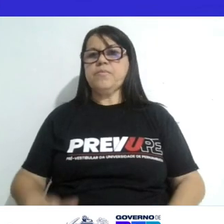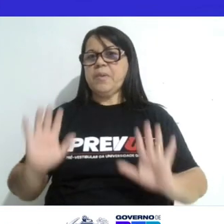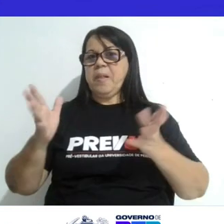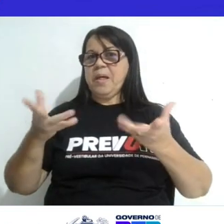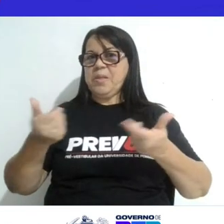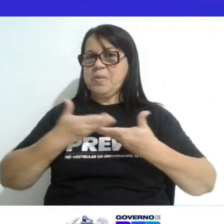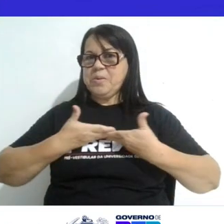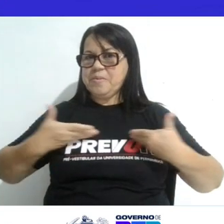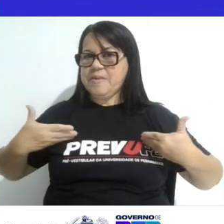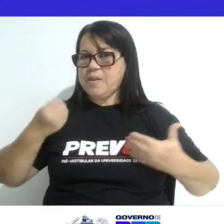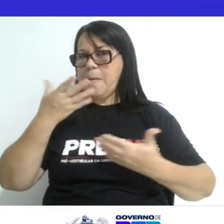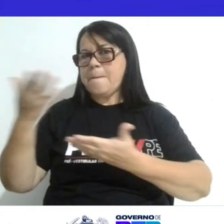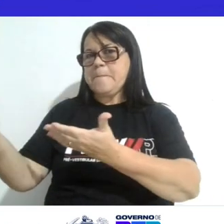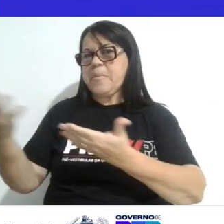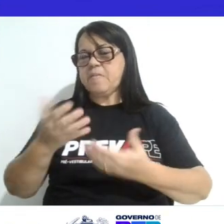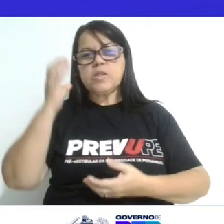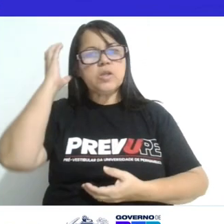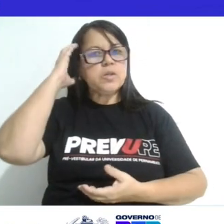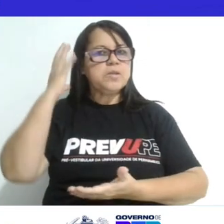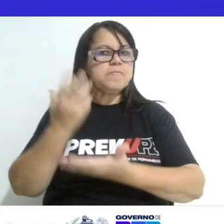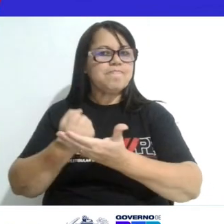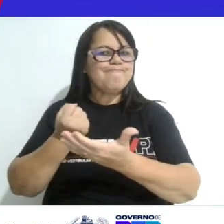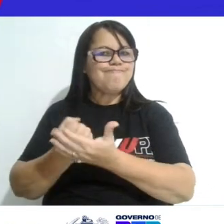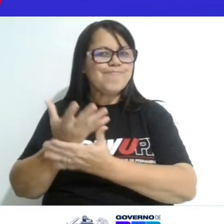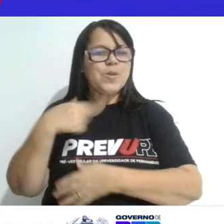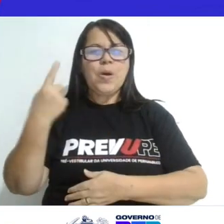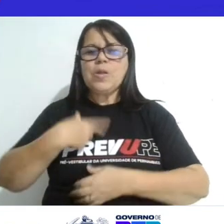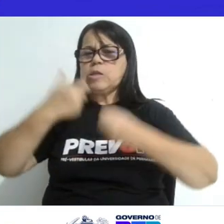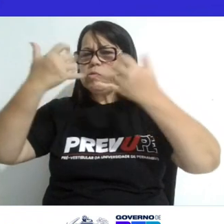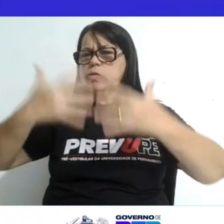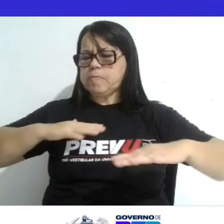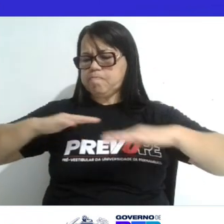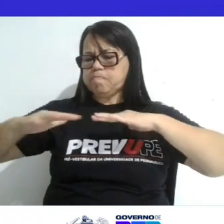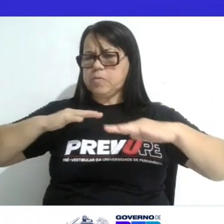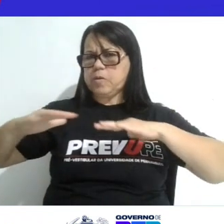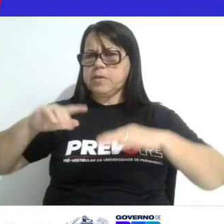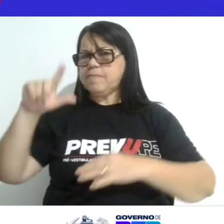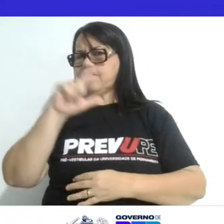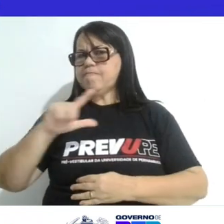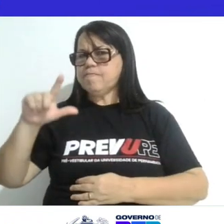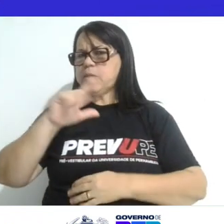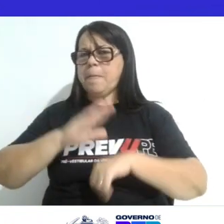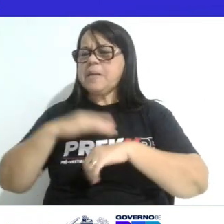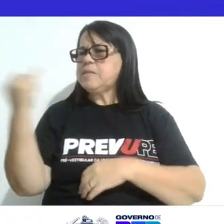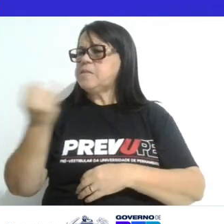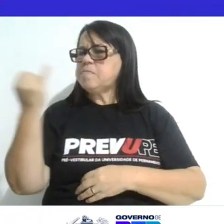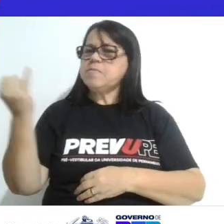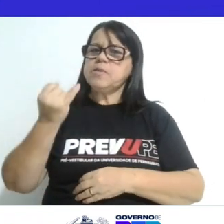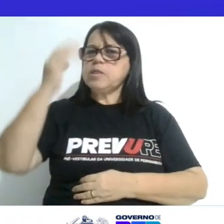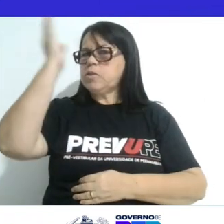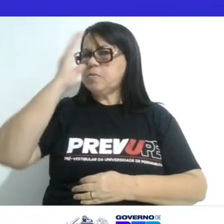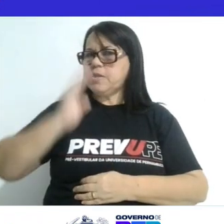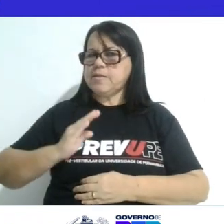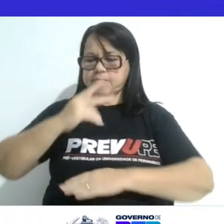Olá pessoal do PRP bem-vindos ao nosso podcast onde Vamos explorar um dos movimentos literários mais marcantes do Brasil